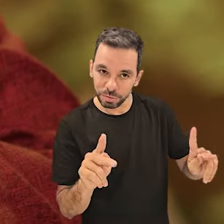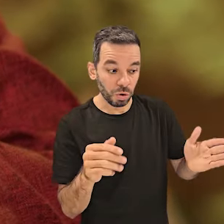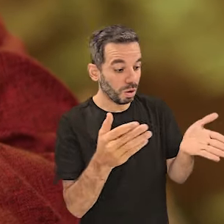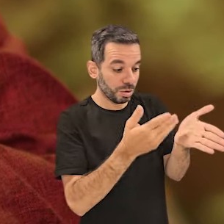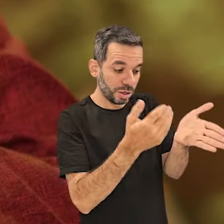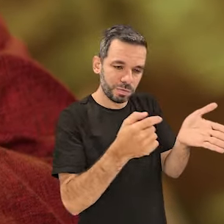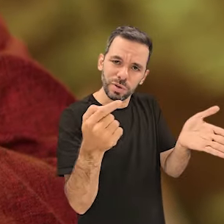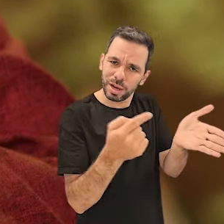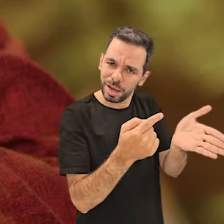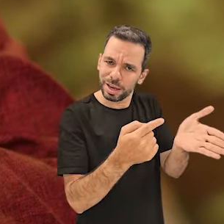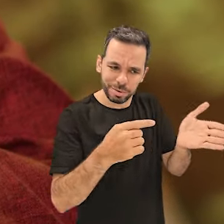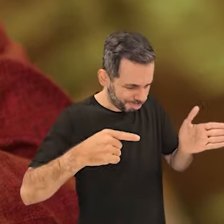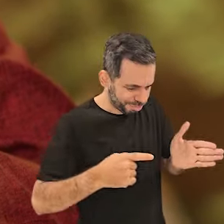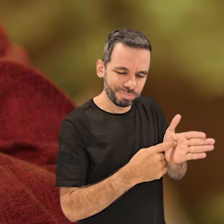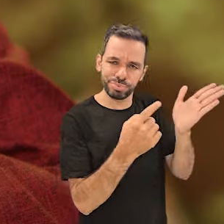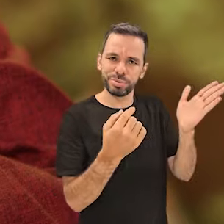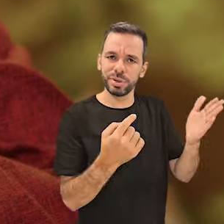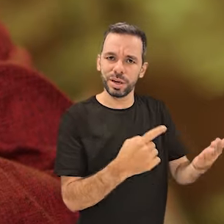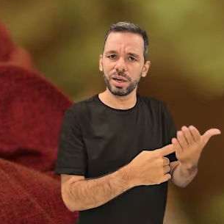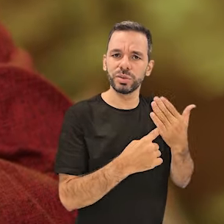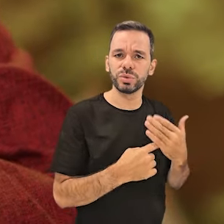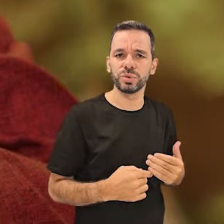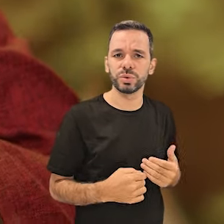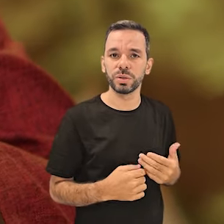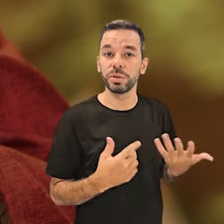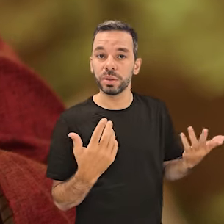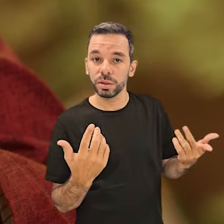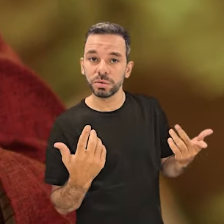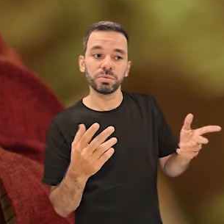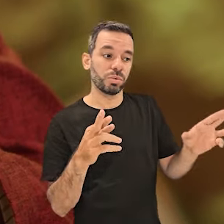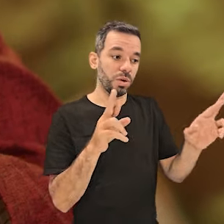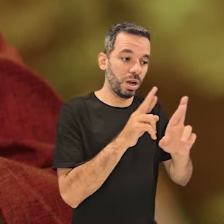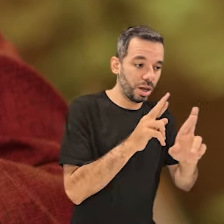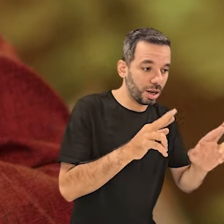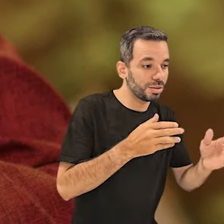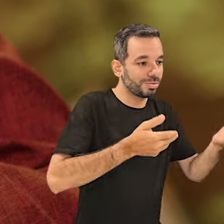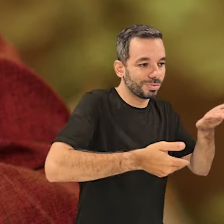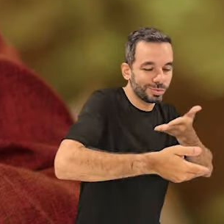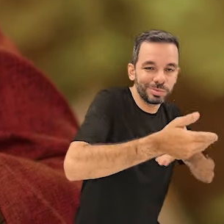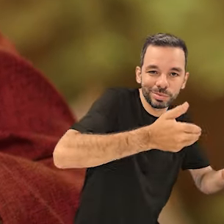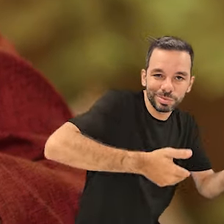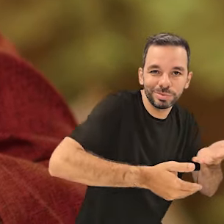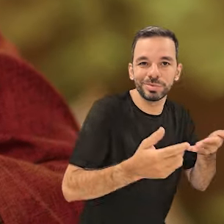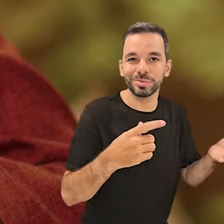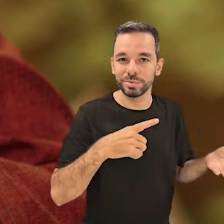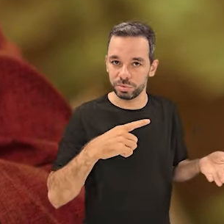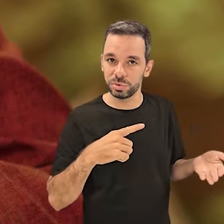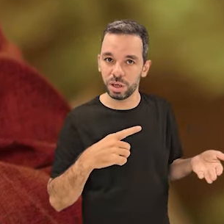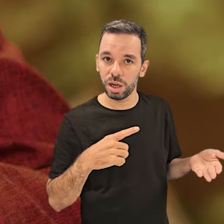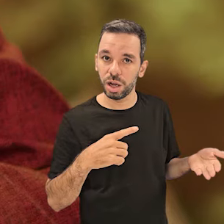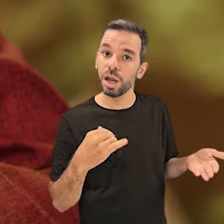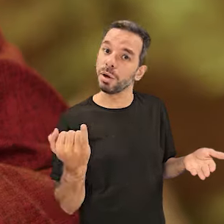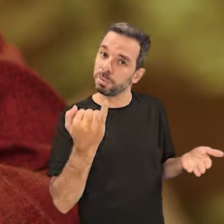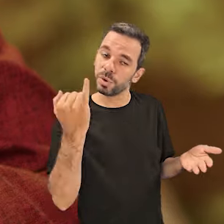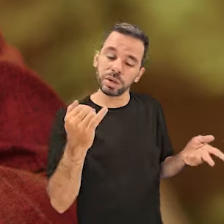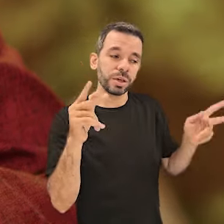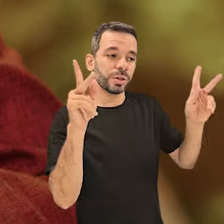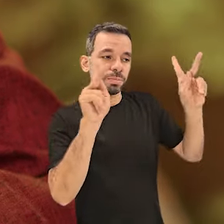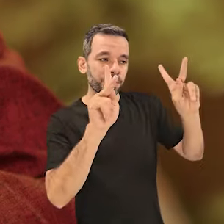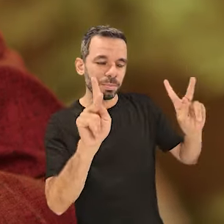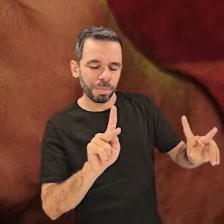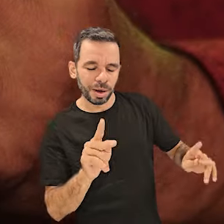sociais, nas relações familiares, no nosso convívio no dia a dia, na relação consigo próprio, é muito importante que